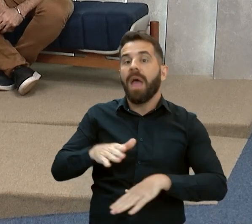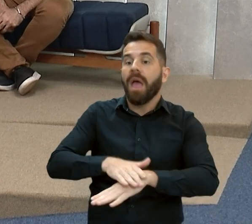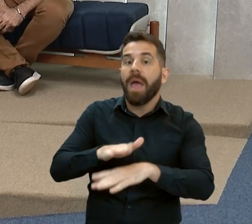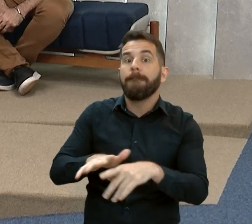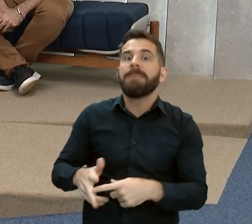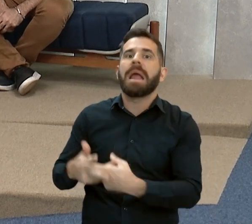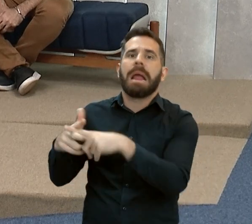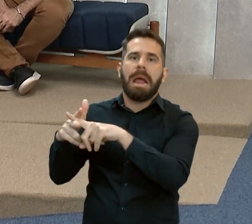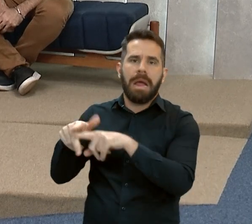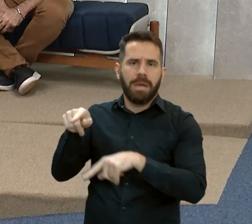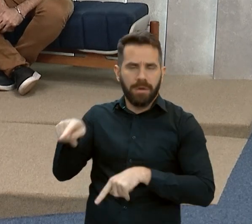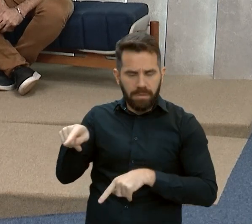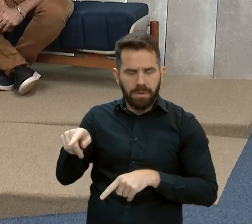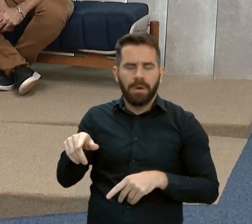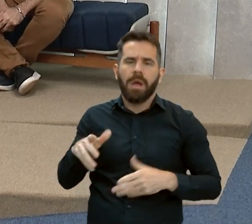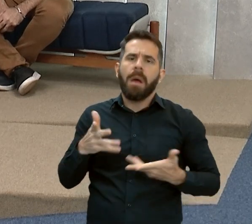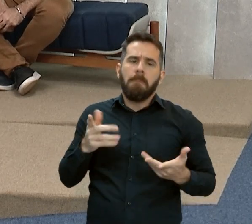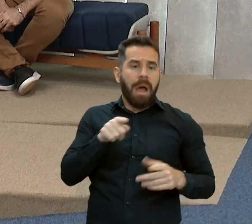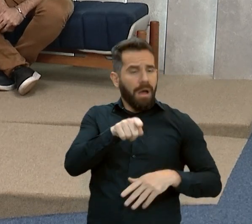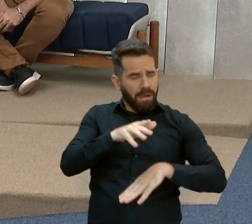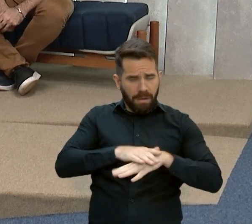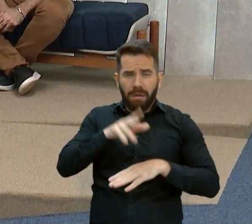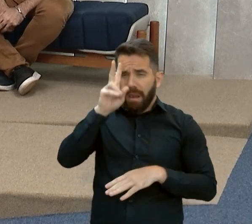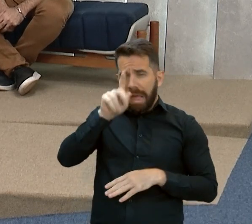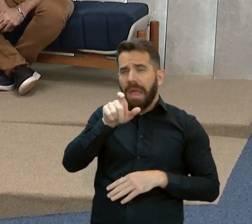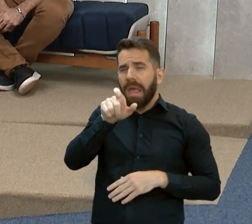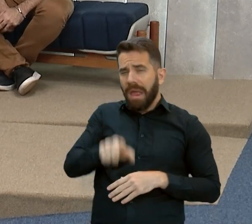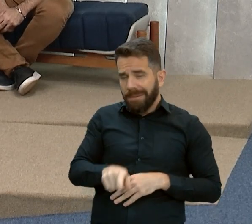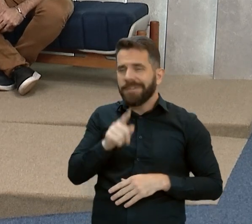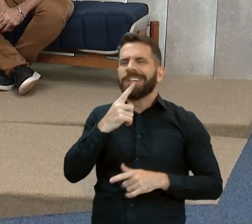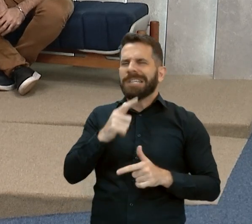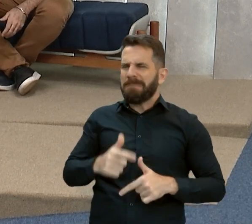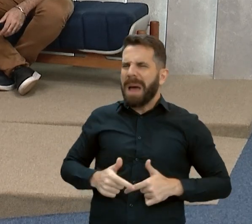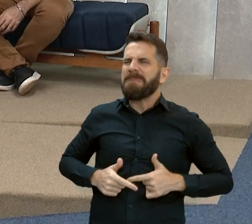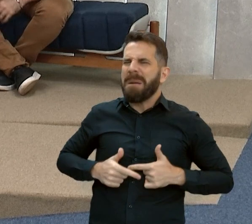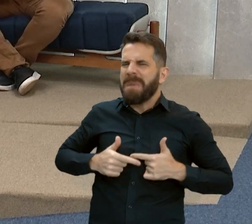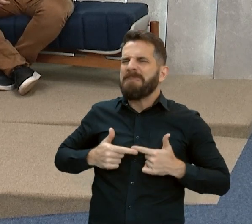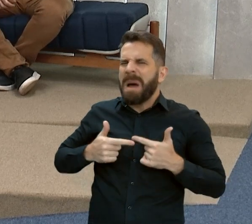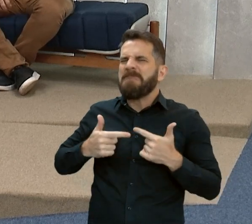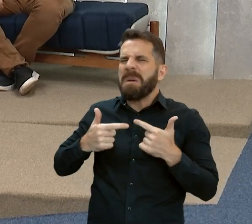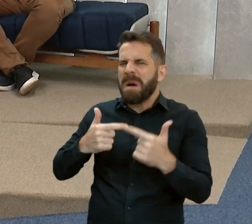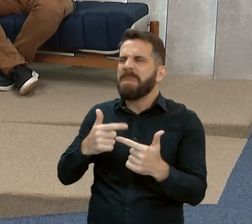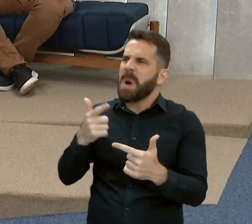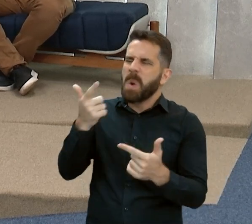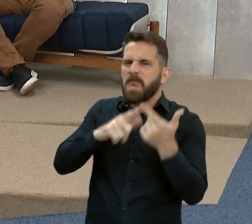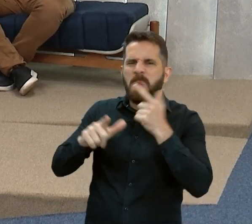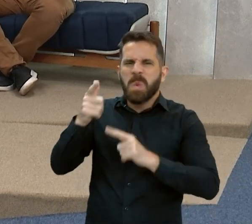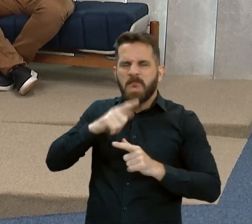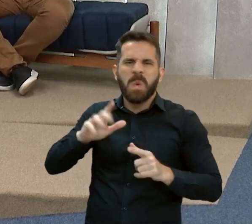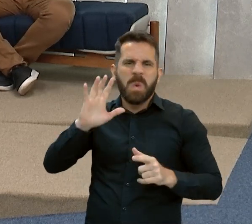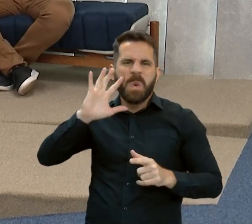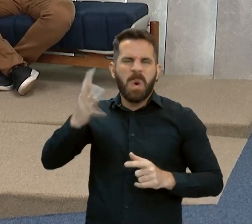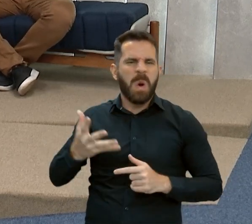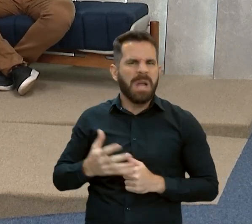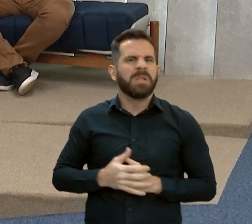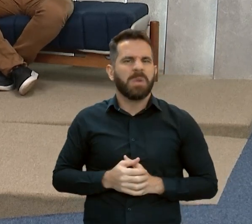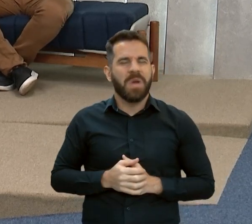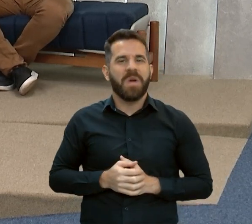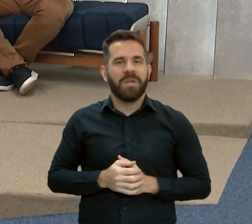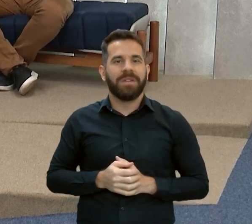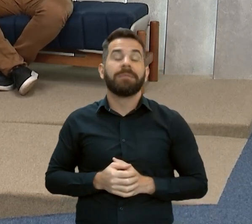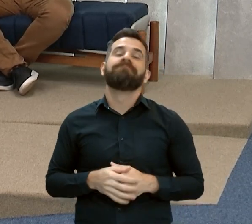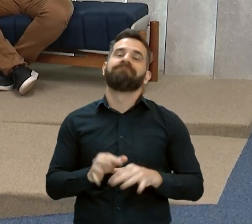resolver esse problema, que é uma particularidade muito interessante, ainda lá nessa digitalização da TV UFG. Agora, inclusive. Nós consultamos o pessoal